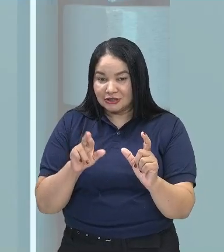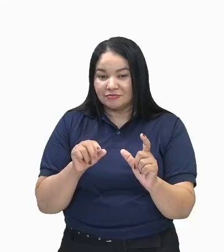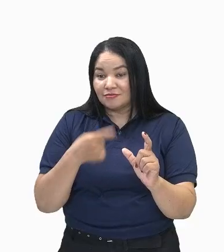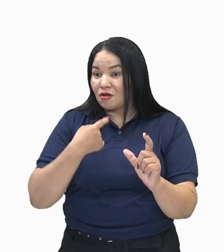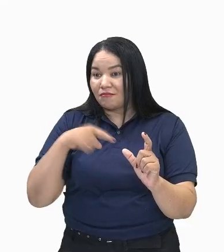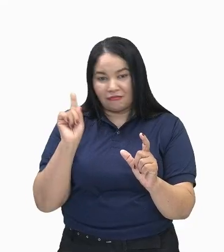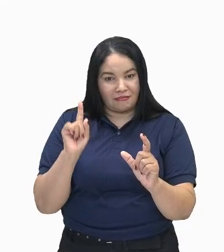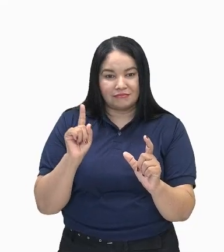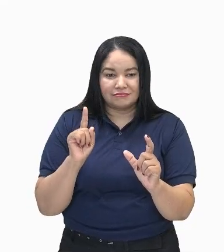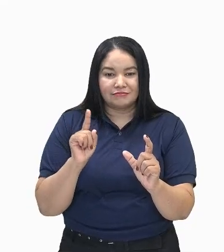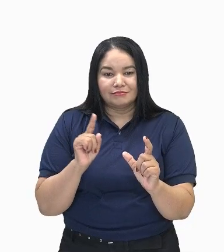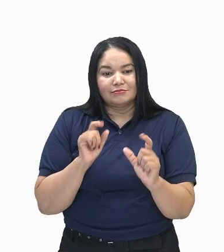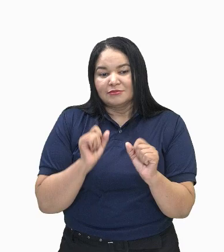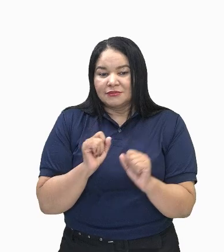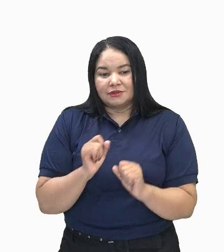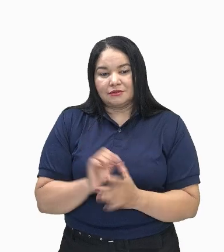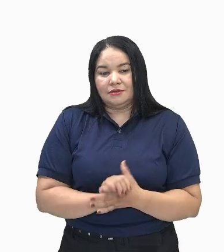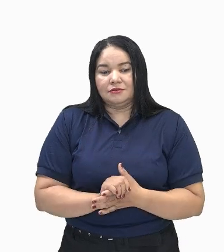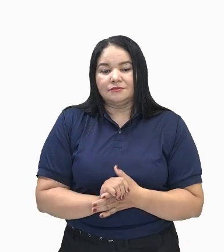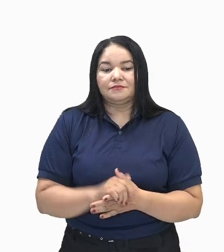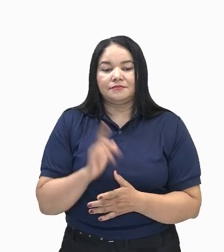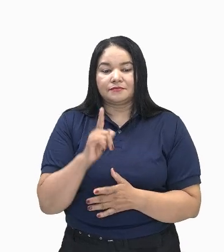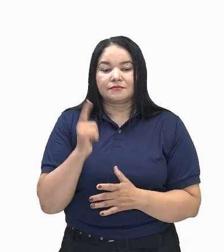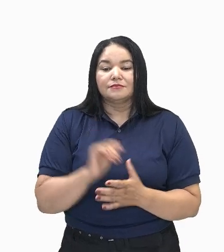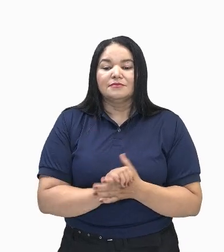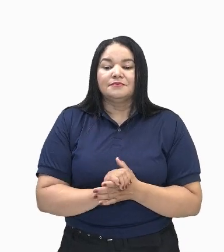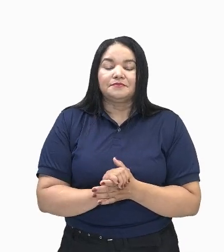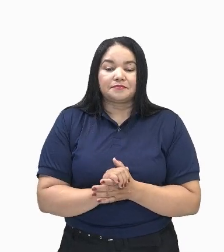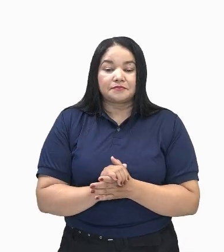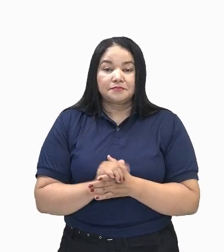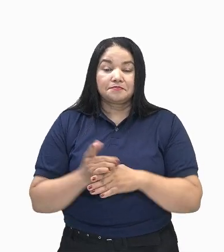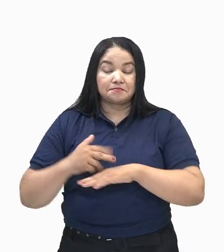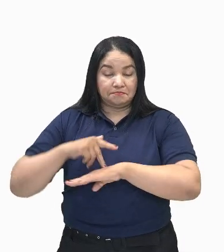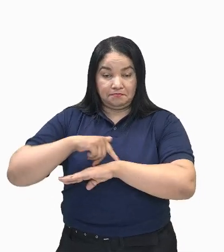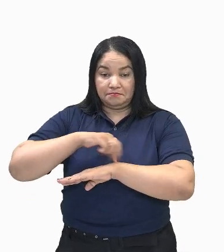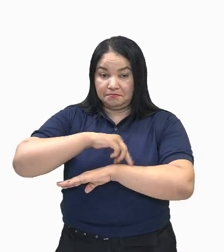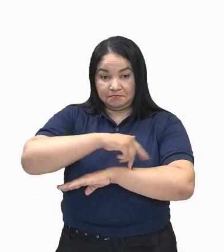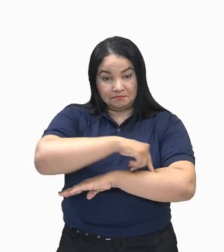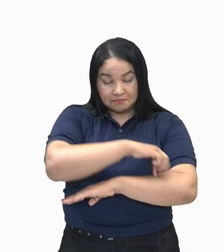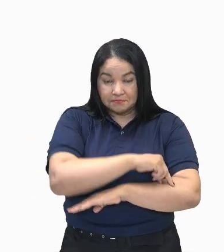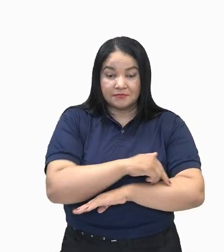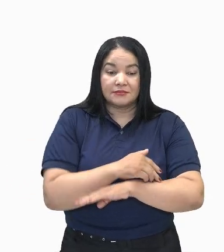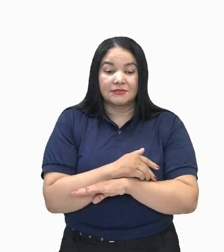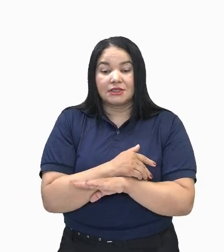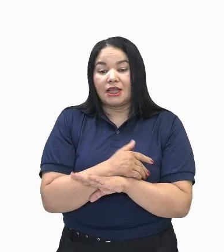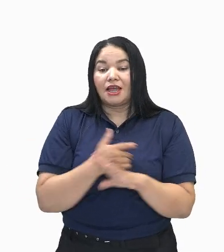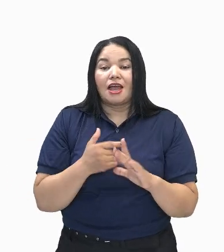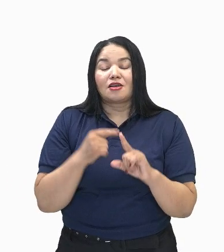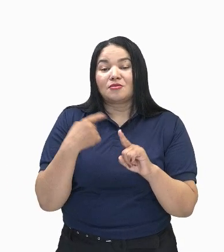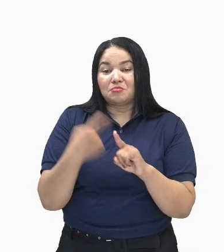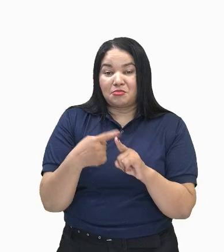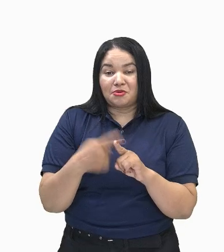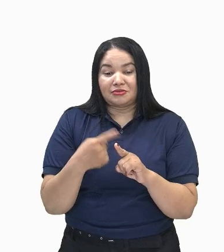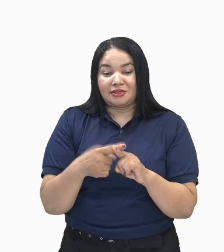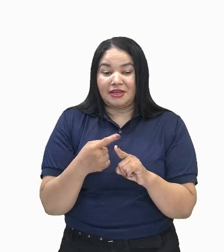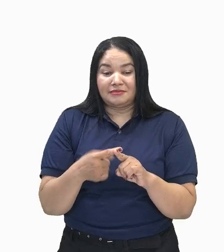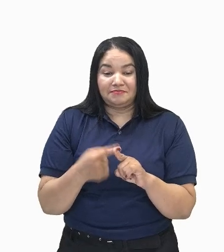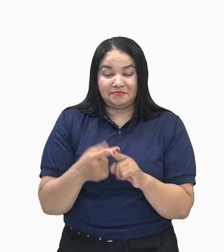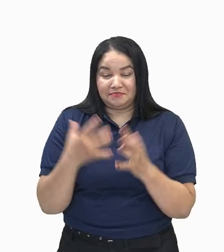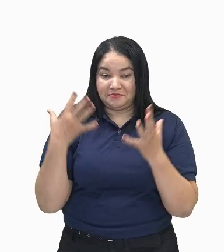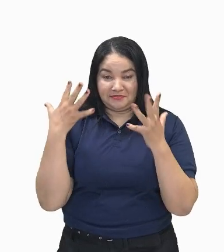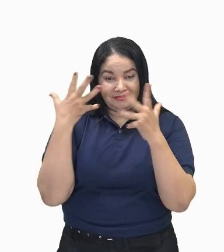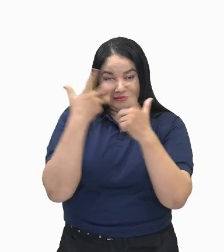ficou fora do concurso de modelos, pois era desprovido de